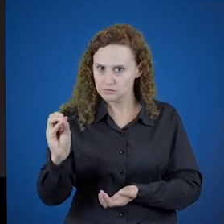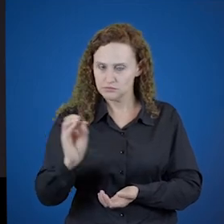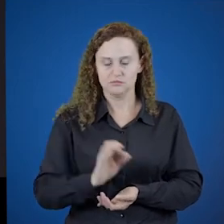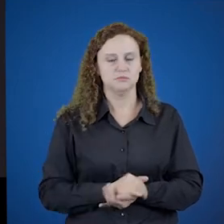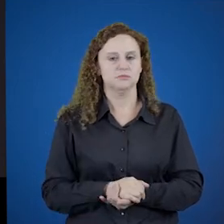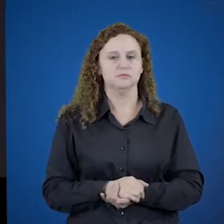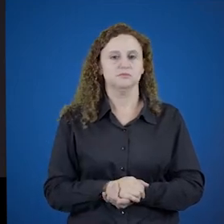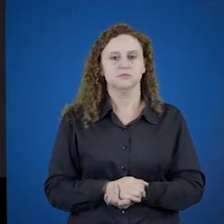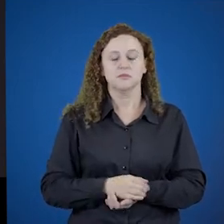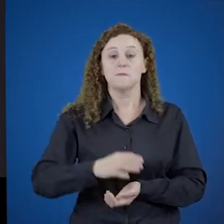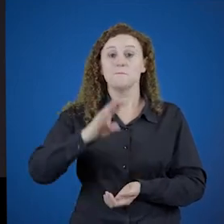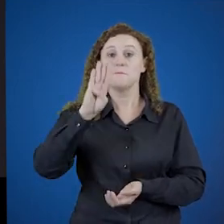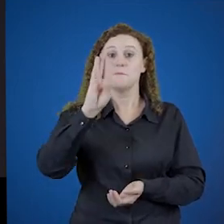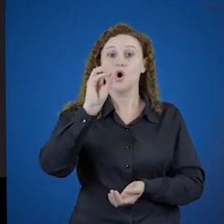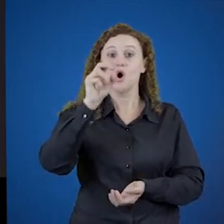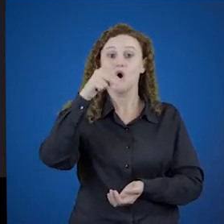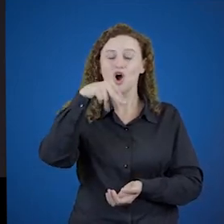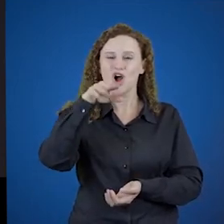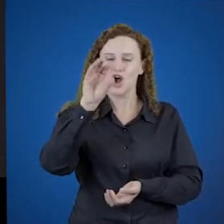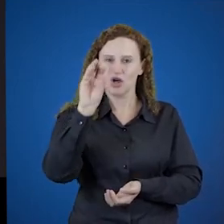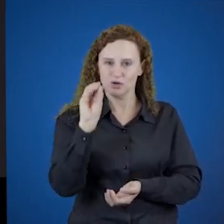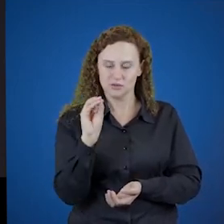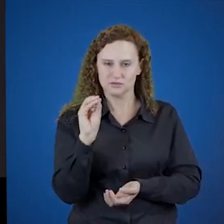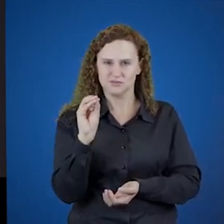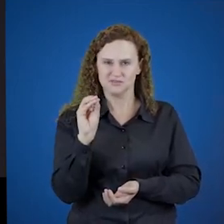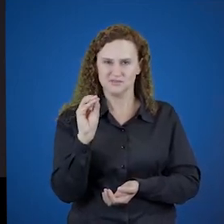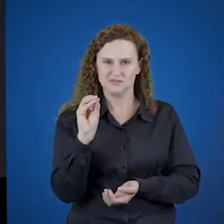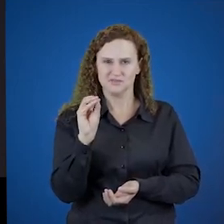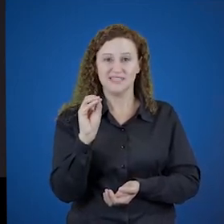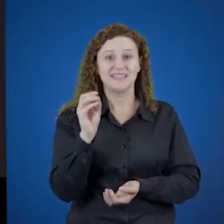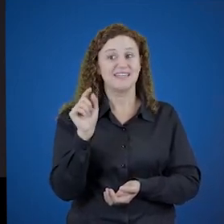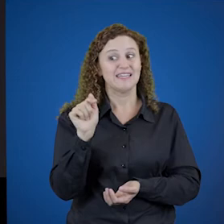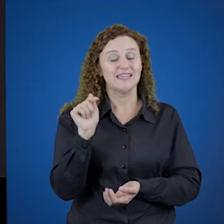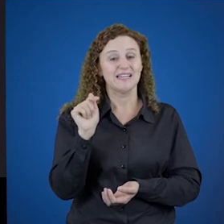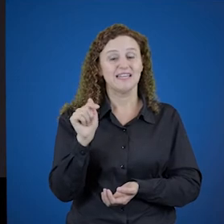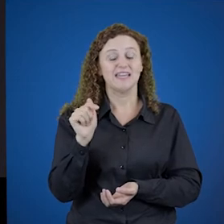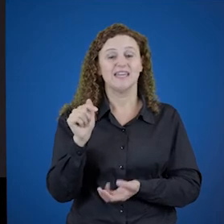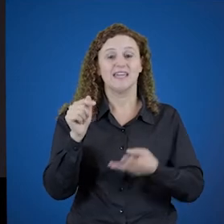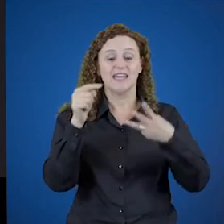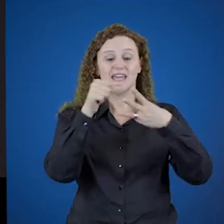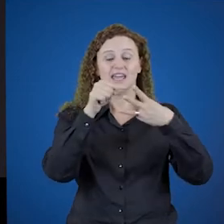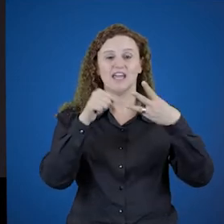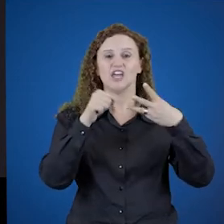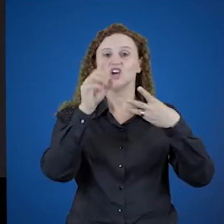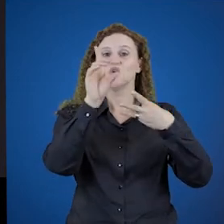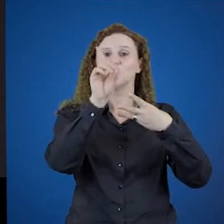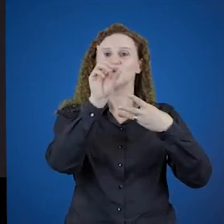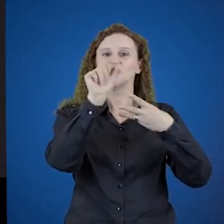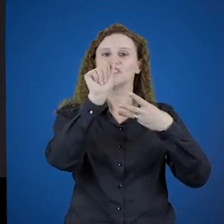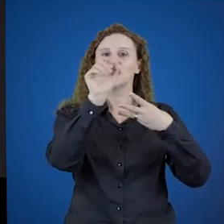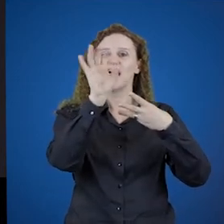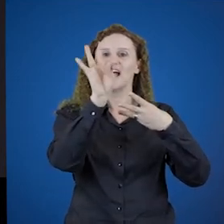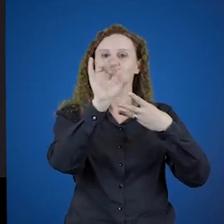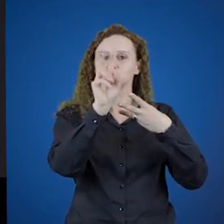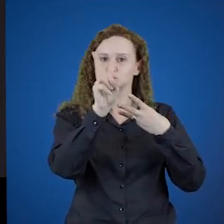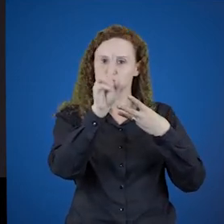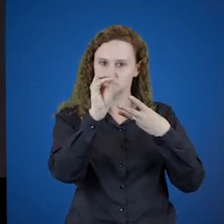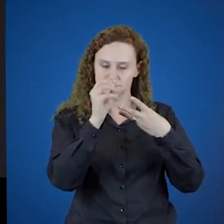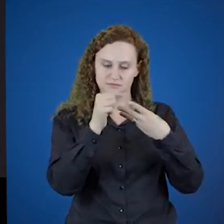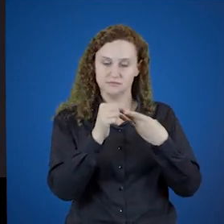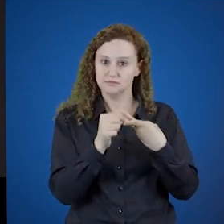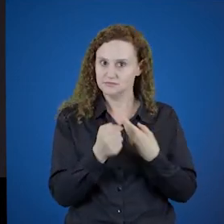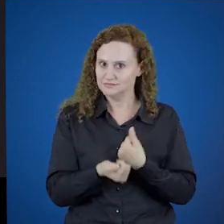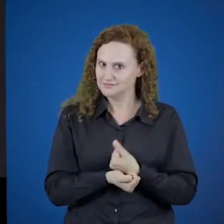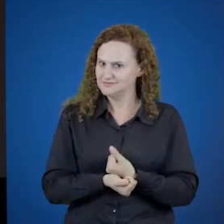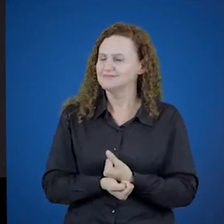poeiro Oi bono Observe está no dativo tanto o menino